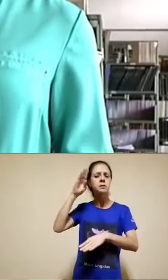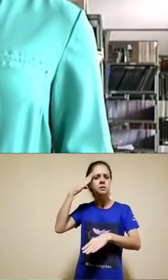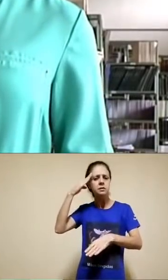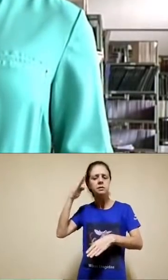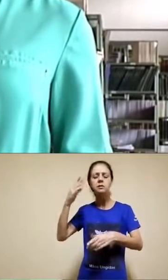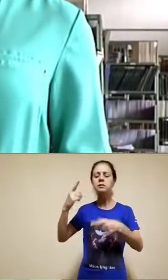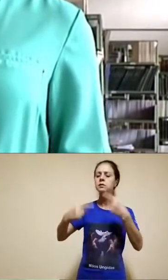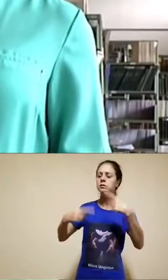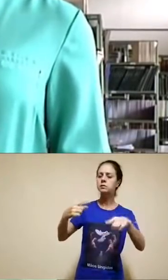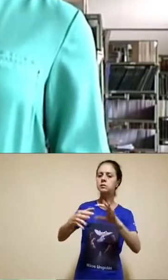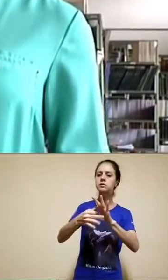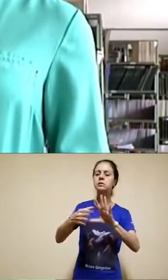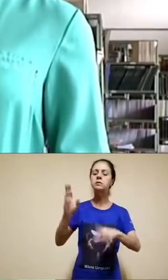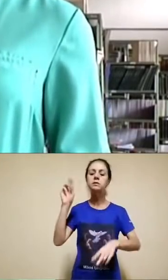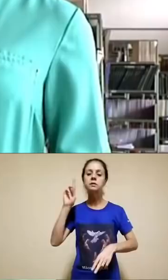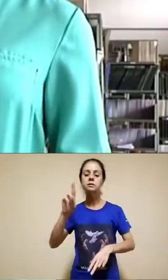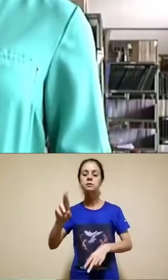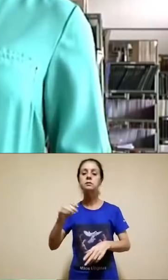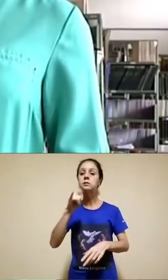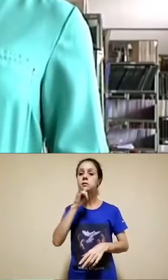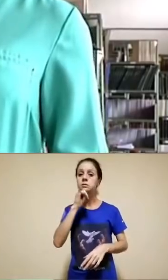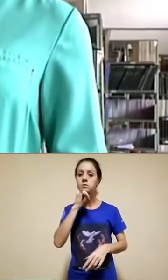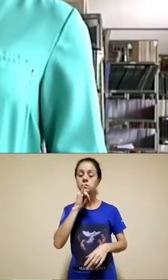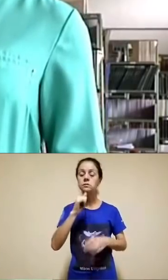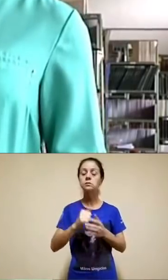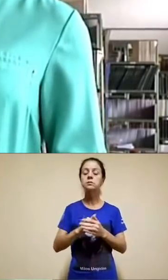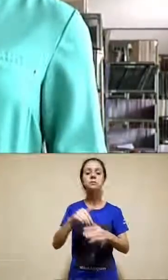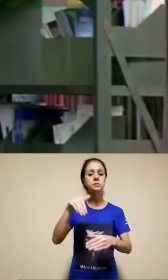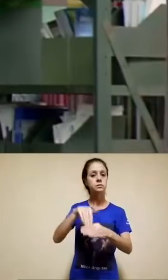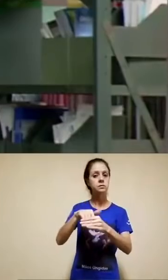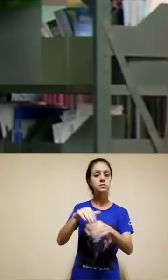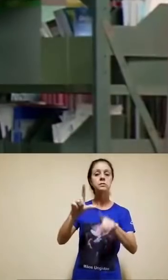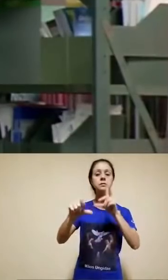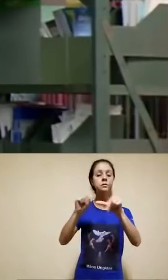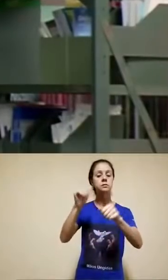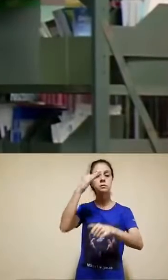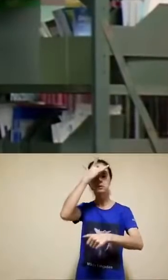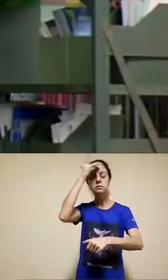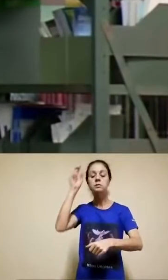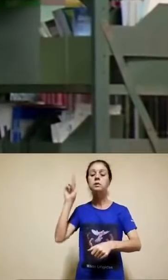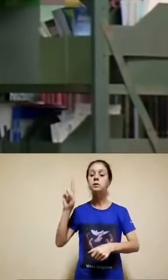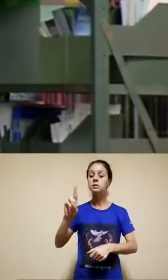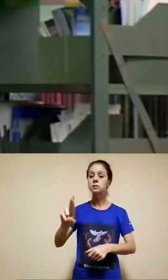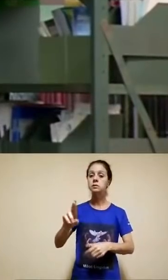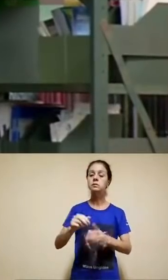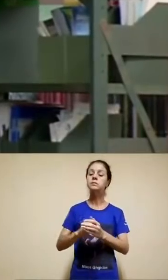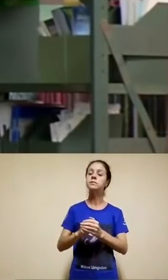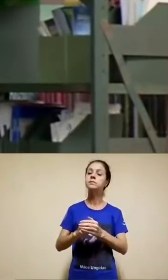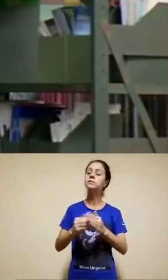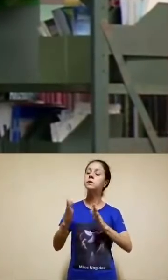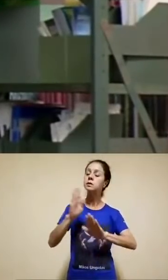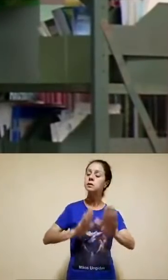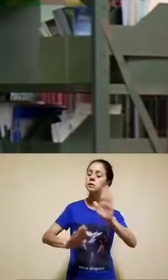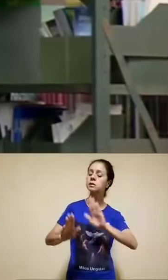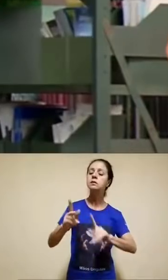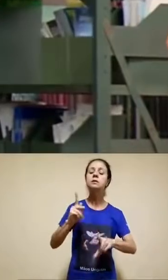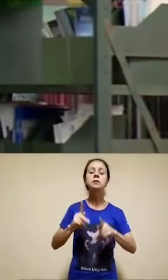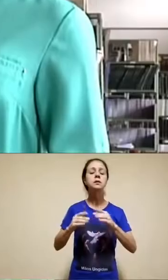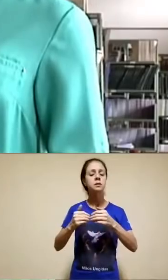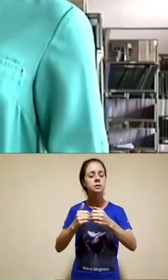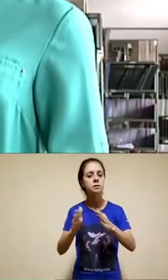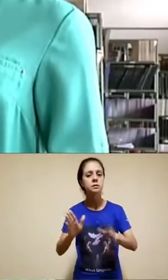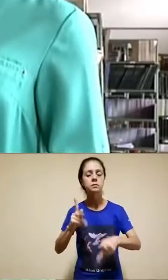é democracia representativa, modelo em que os eleitores elegem representantes para atender às demandas do povo.